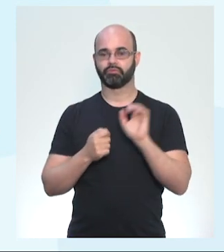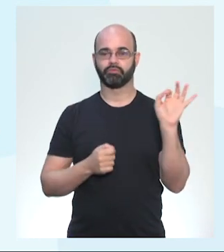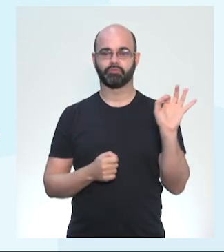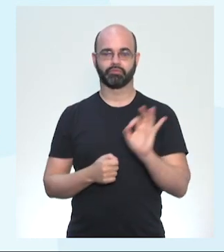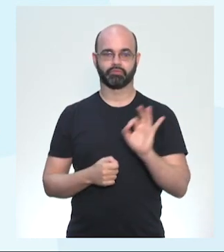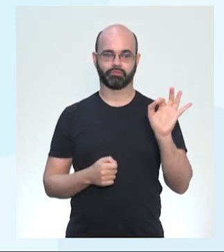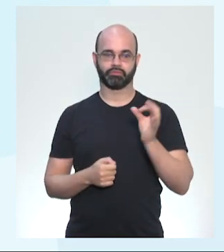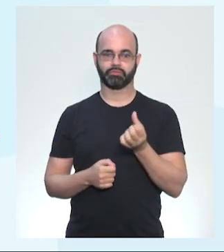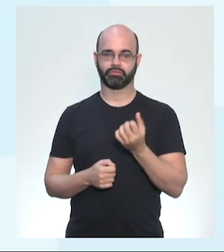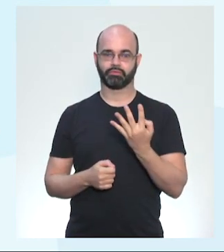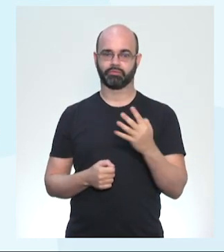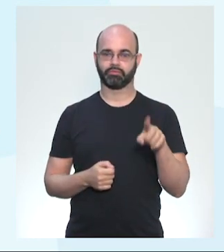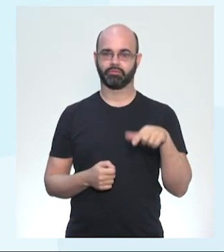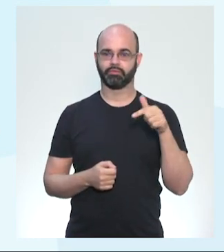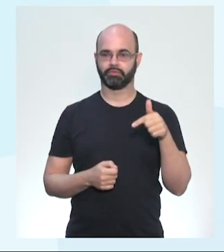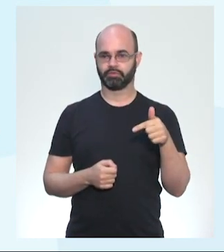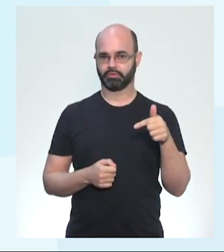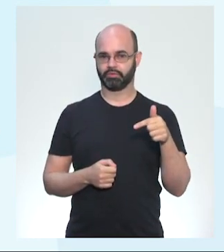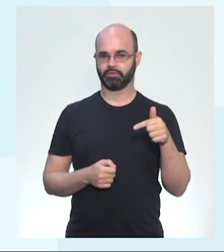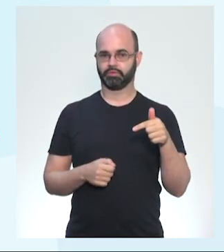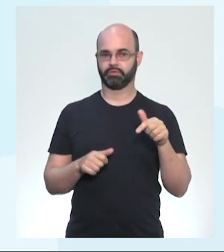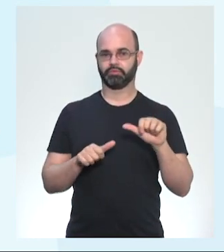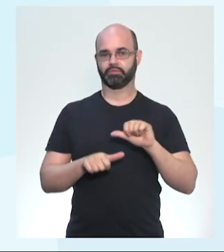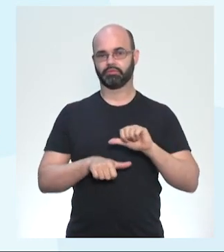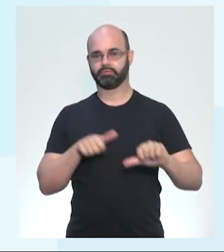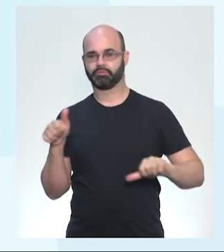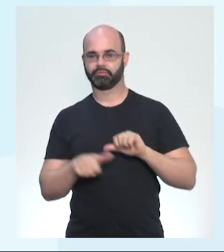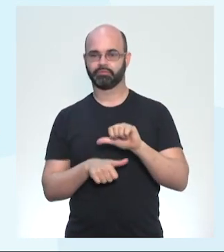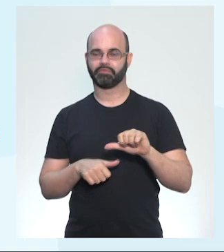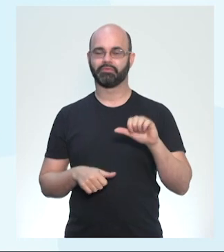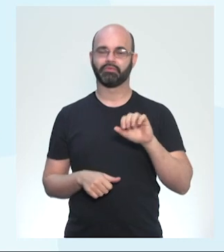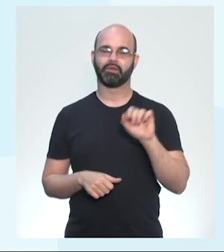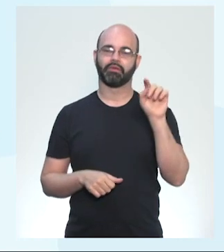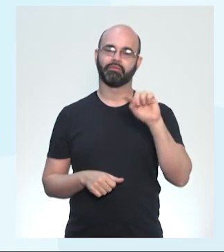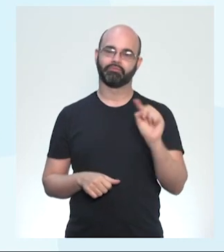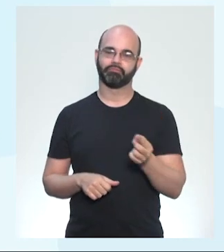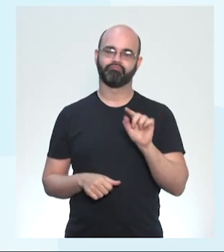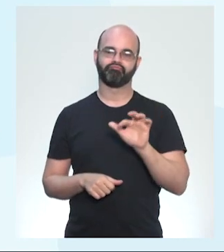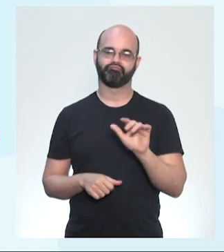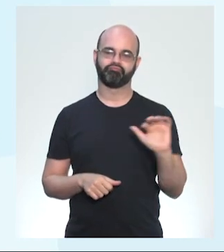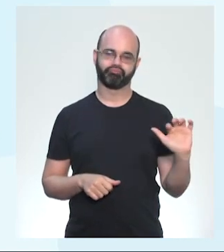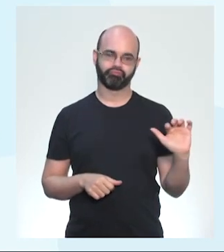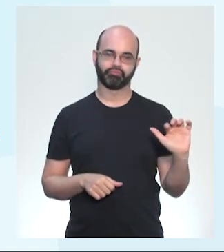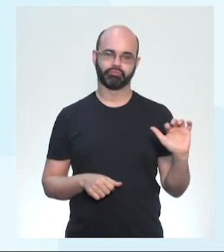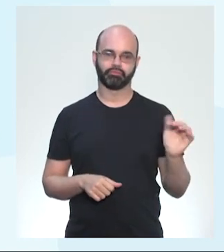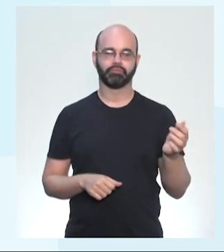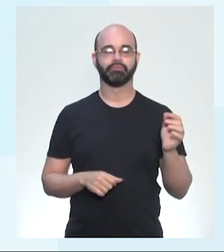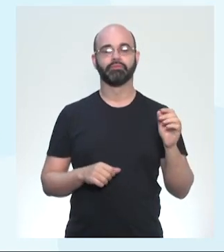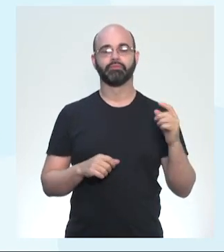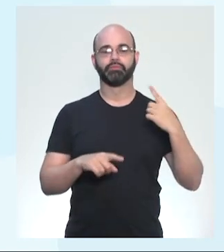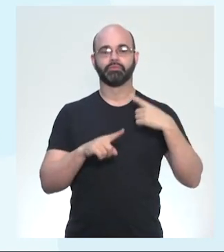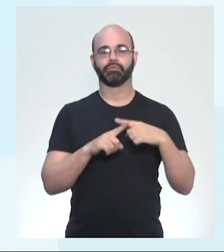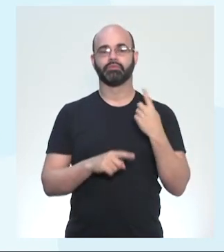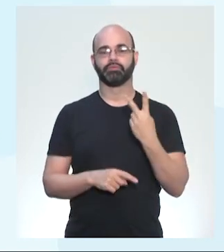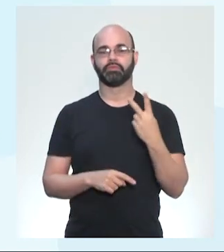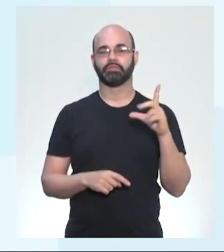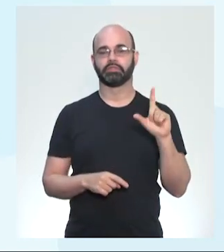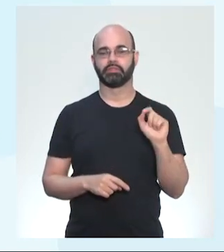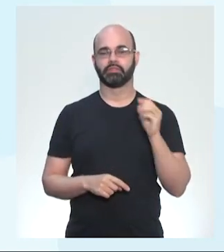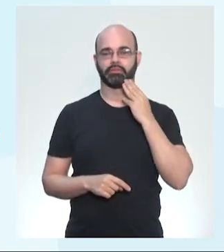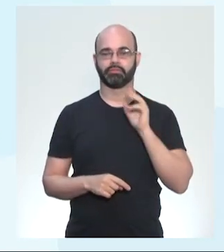porcentagem, 64,7%, para a forma centesimal e multiplicamos aí por 210 milhões.